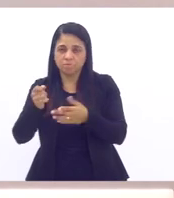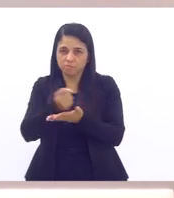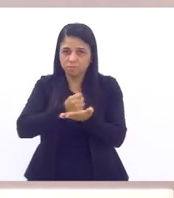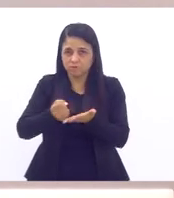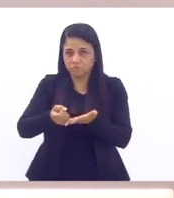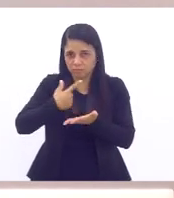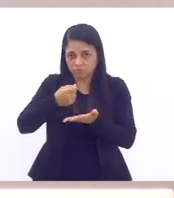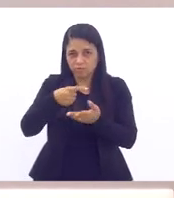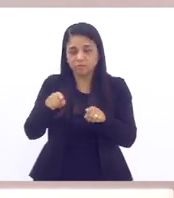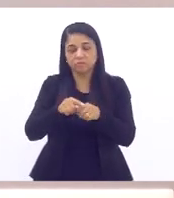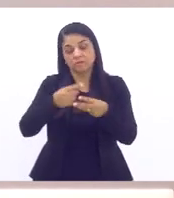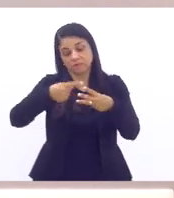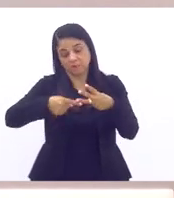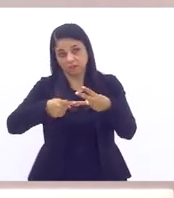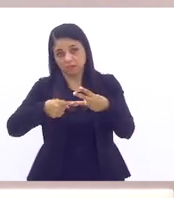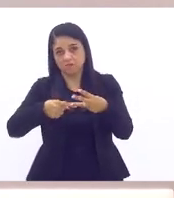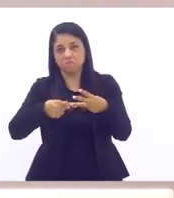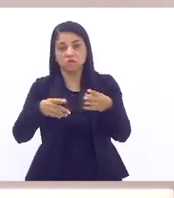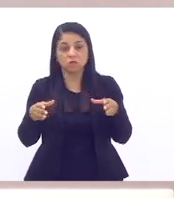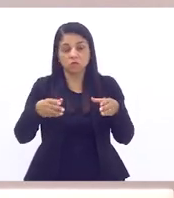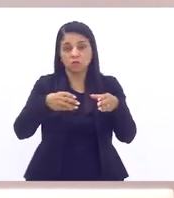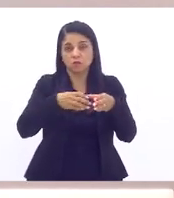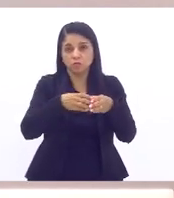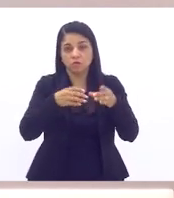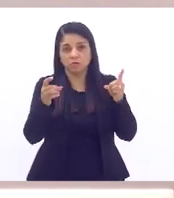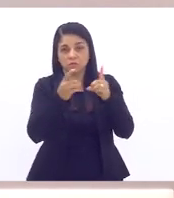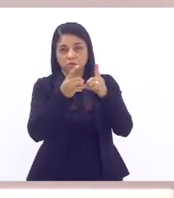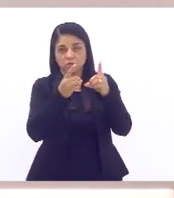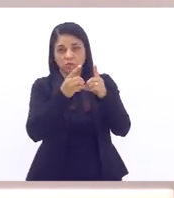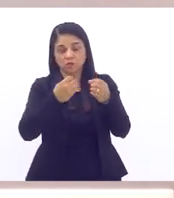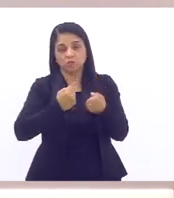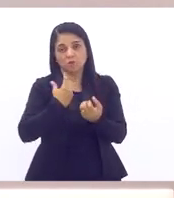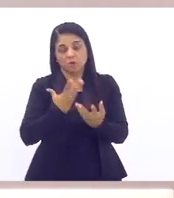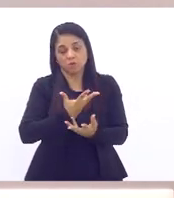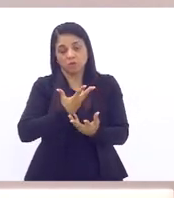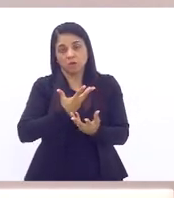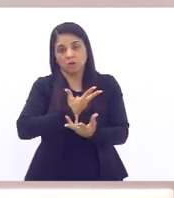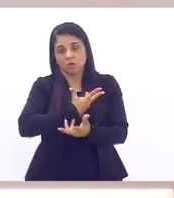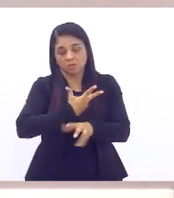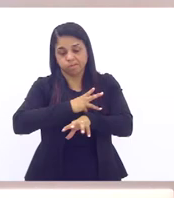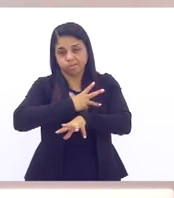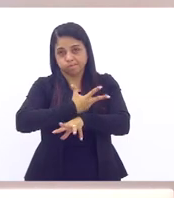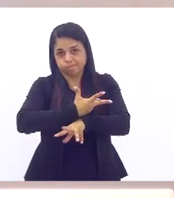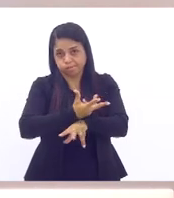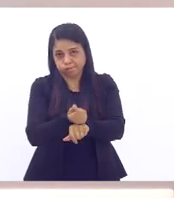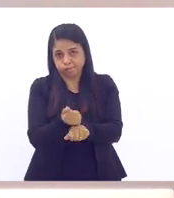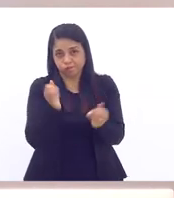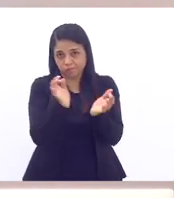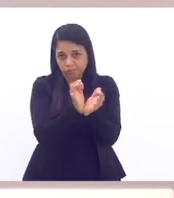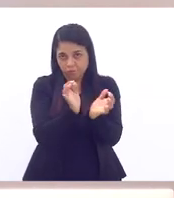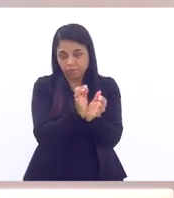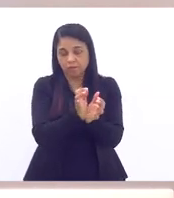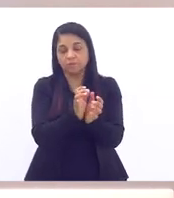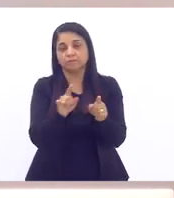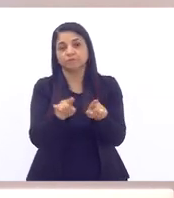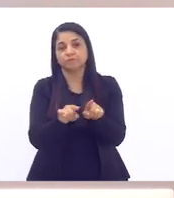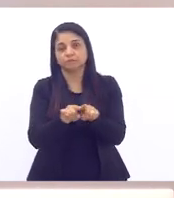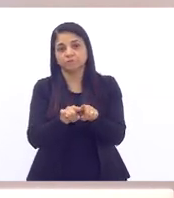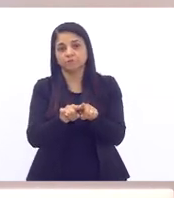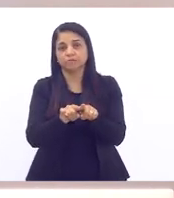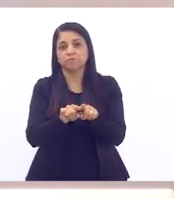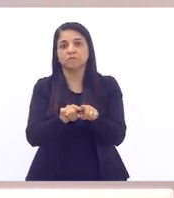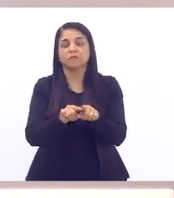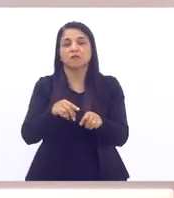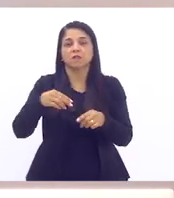atendimento especializado com equipe multidisciplinar com capacitação e conhecimento científico da patologia tais como